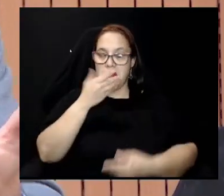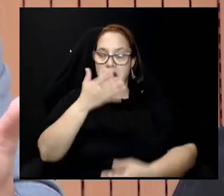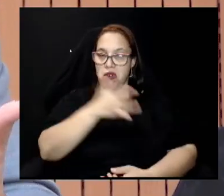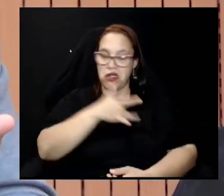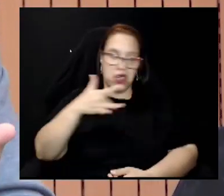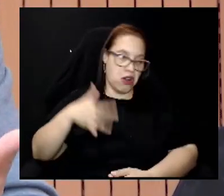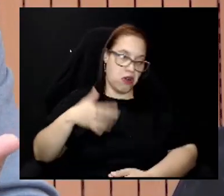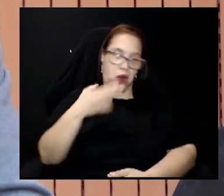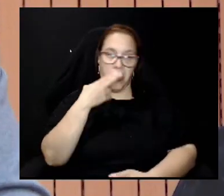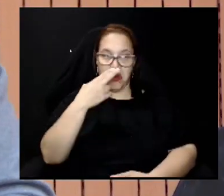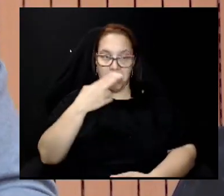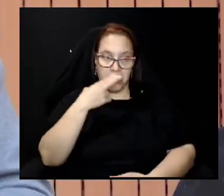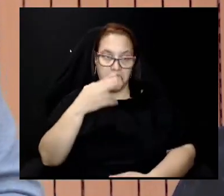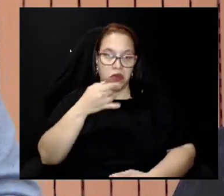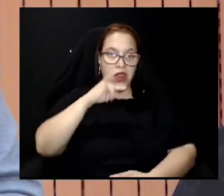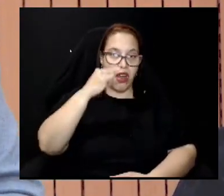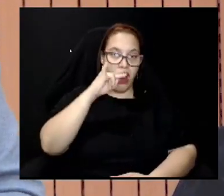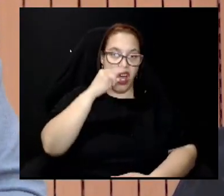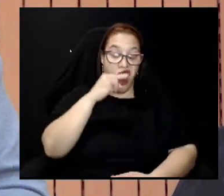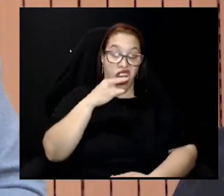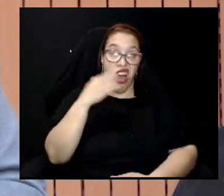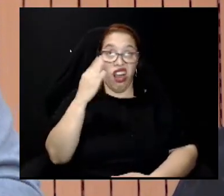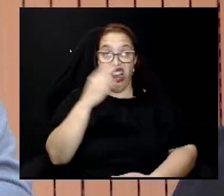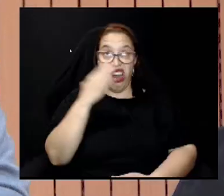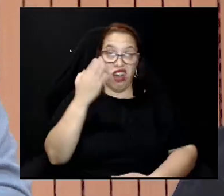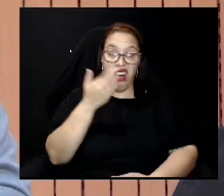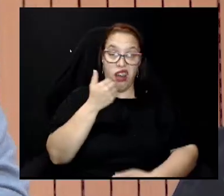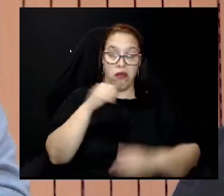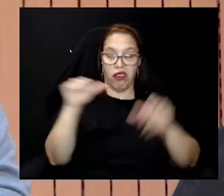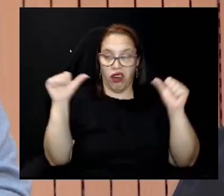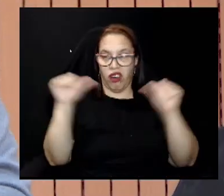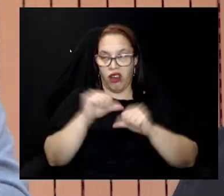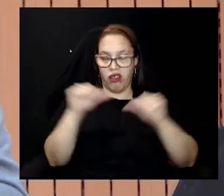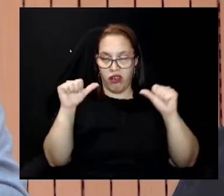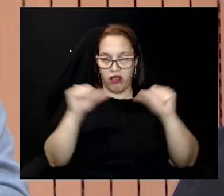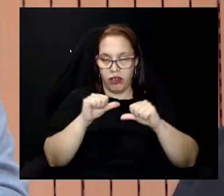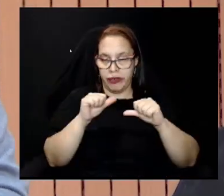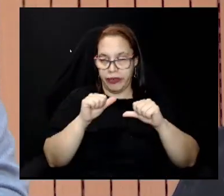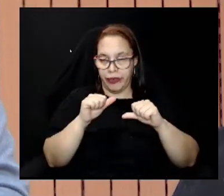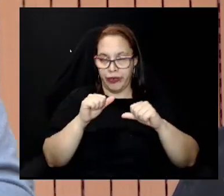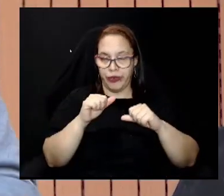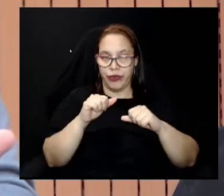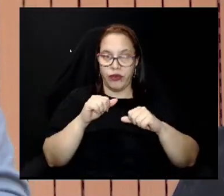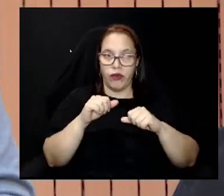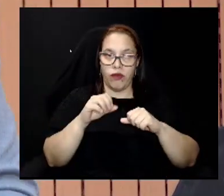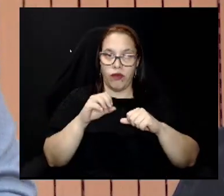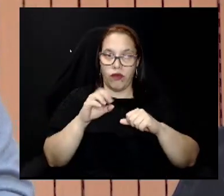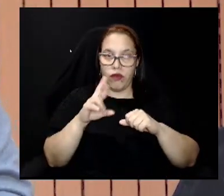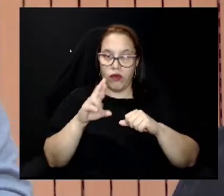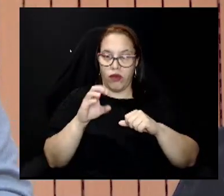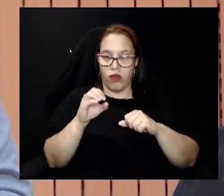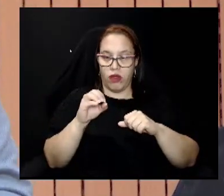cigarro, álcool em excesso, má alimentação, por algum motivo, Rodrigo, essa célula passa a não,